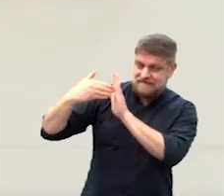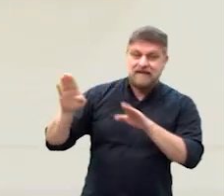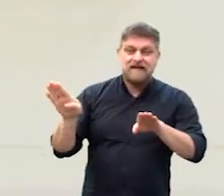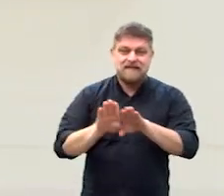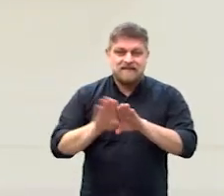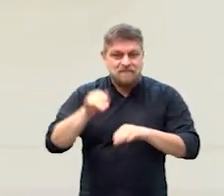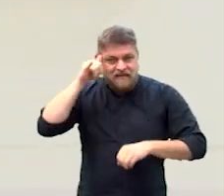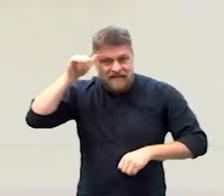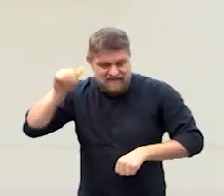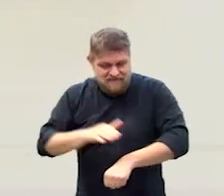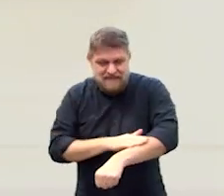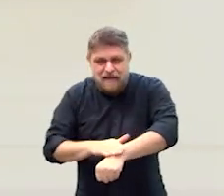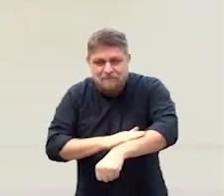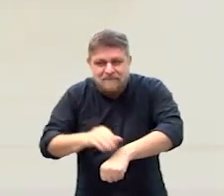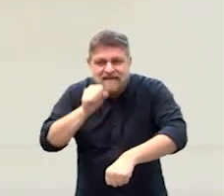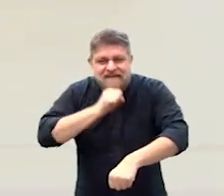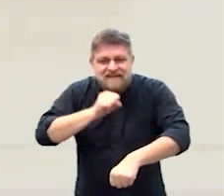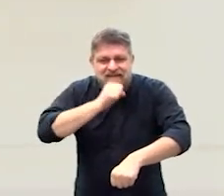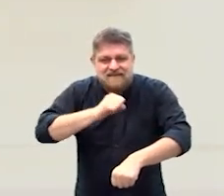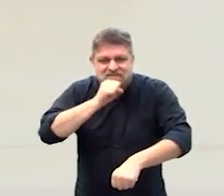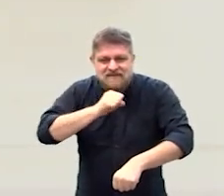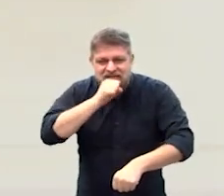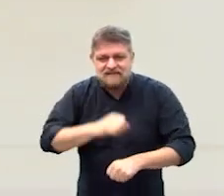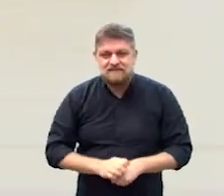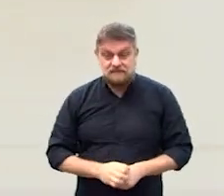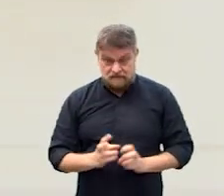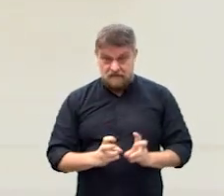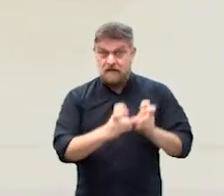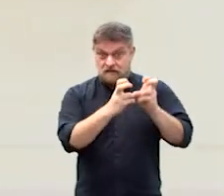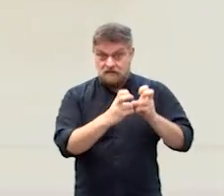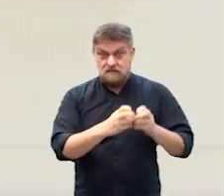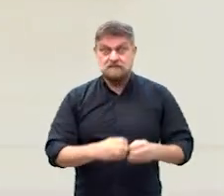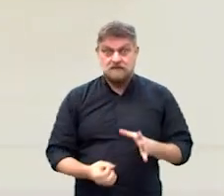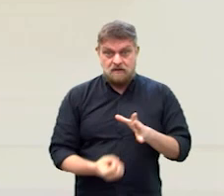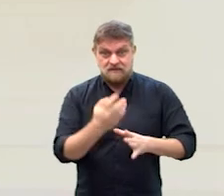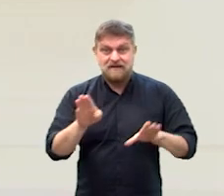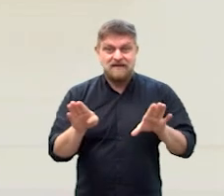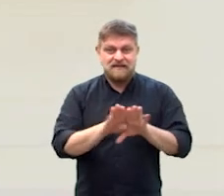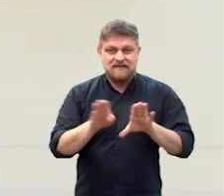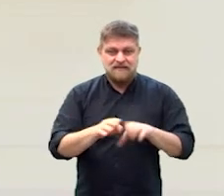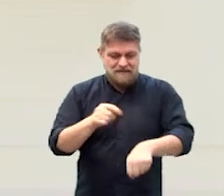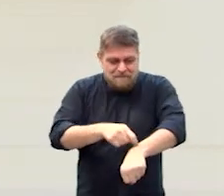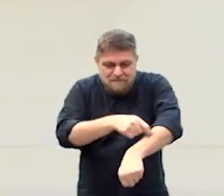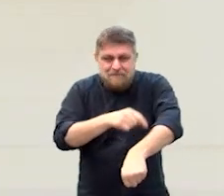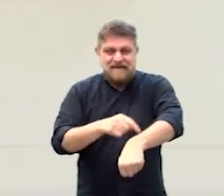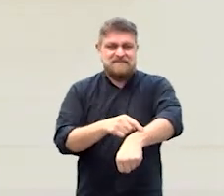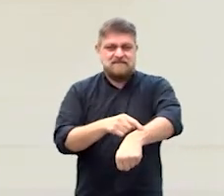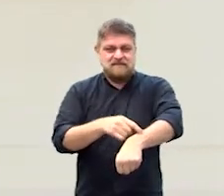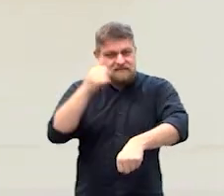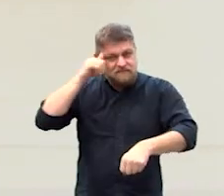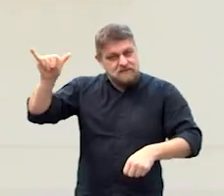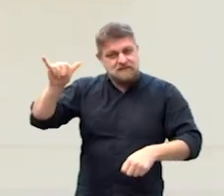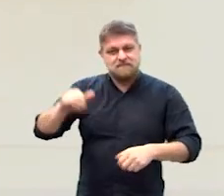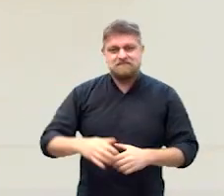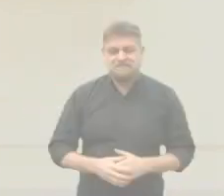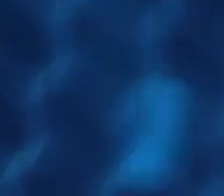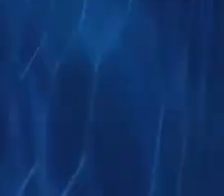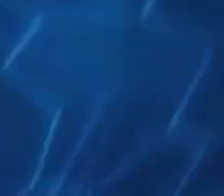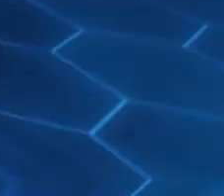solar, você bloqueia também os radicais livres, que envelhecem, causam câncer e ainda causam o melasma.